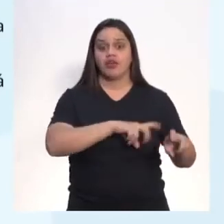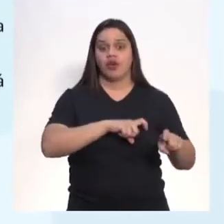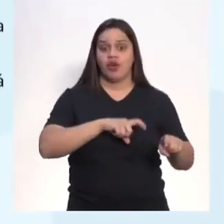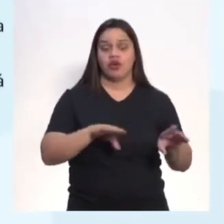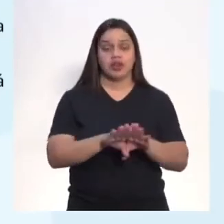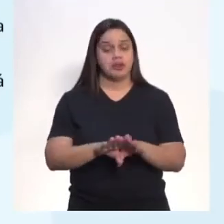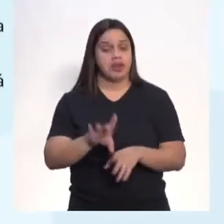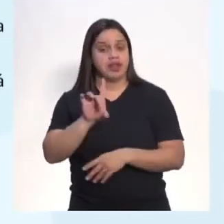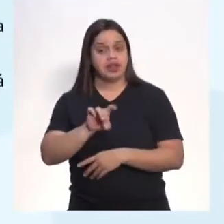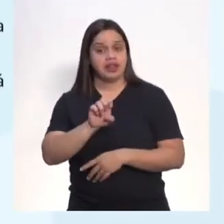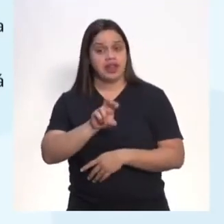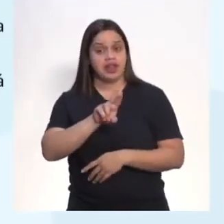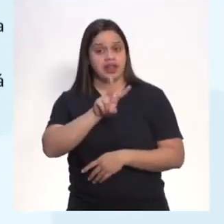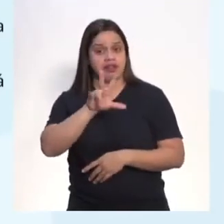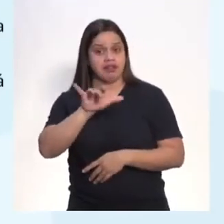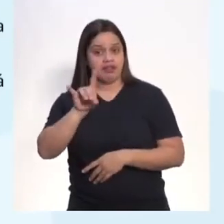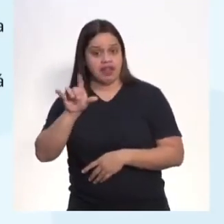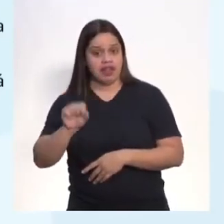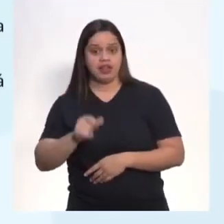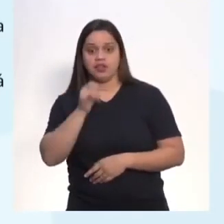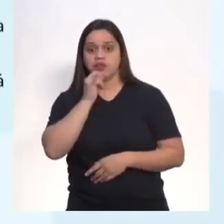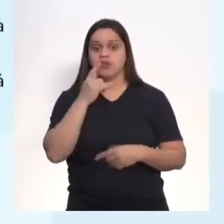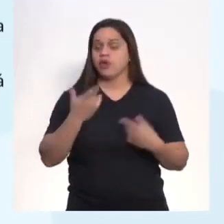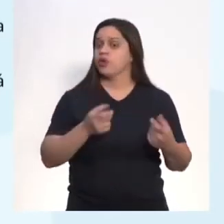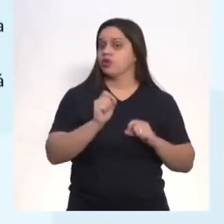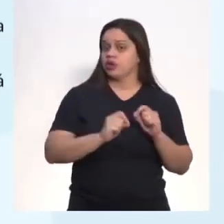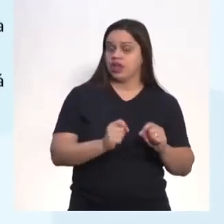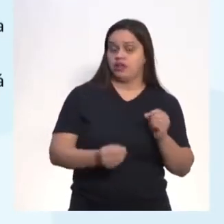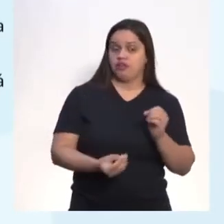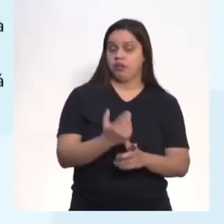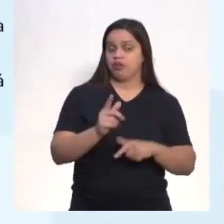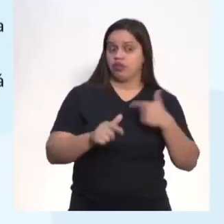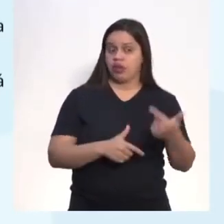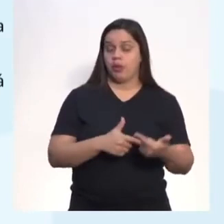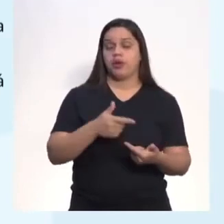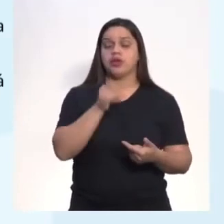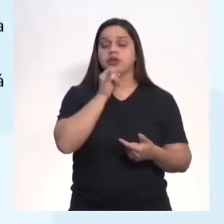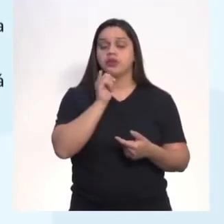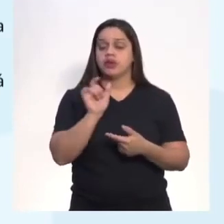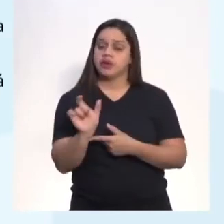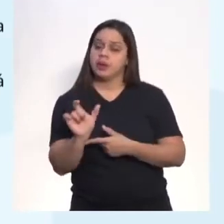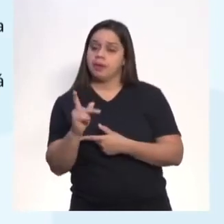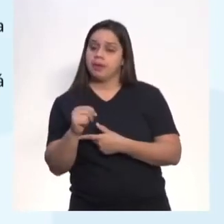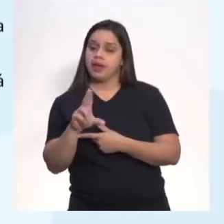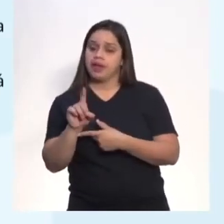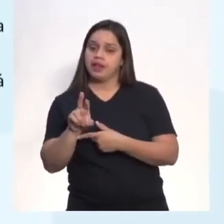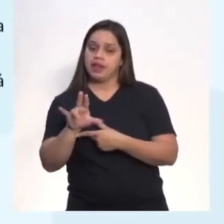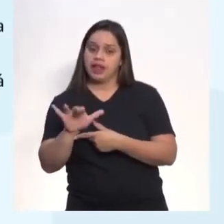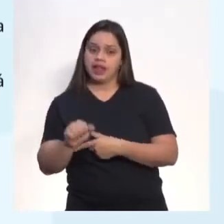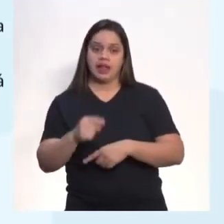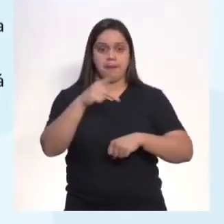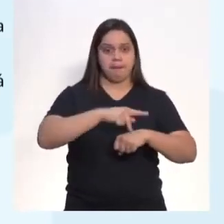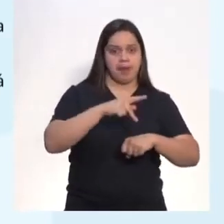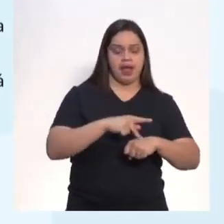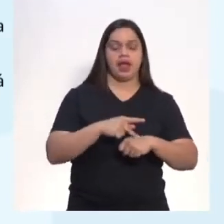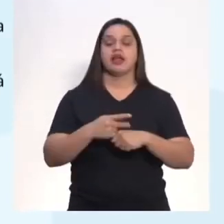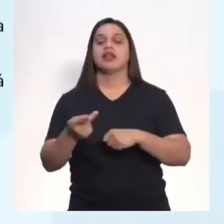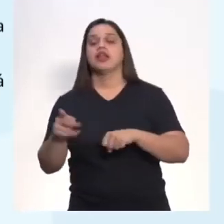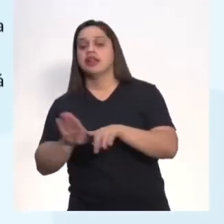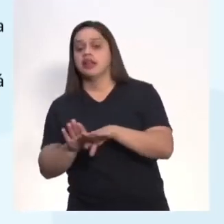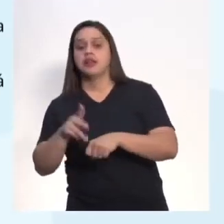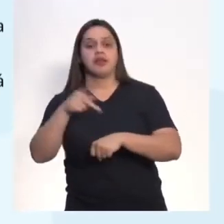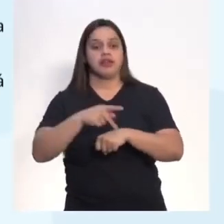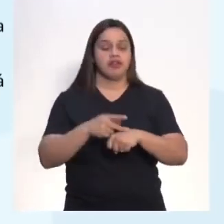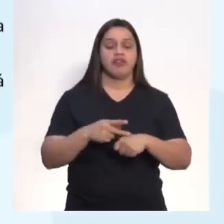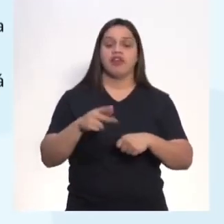que formam através de outras palavras. Por exemplo, pedreira vem de pedra, né? Pedregulho também vem de pedra. Ferreiro vem